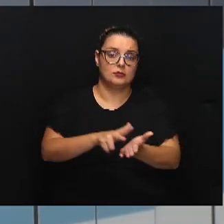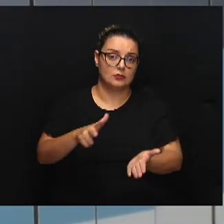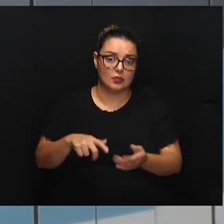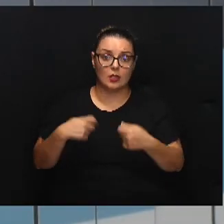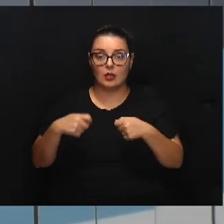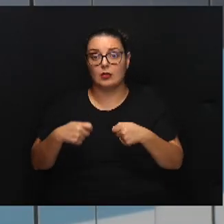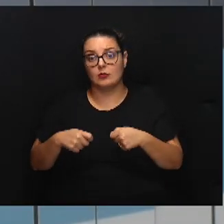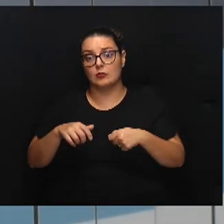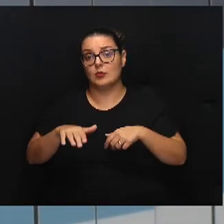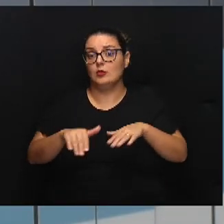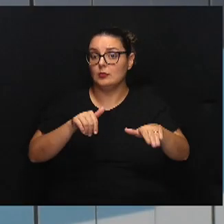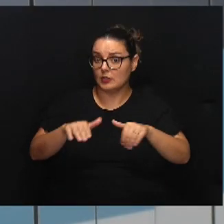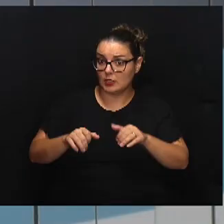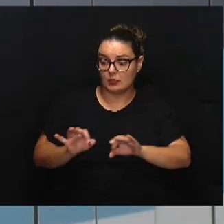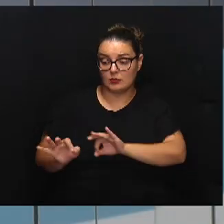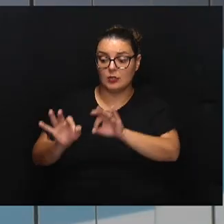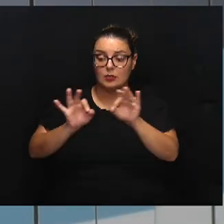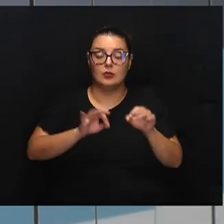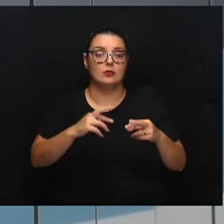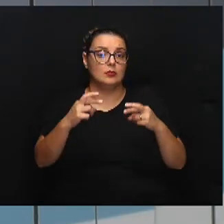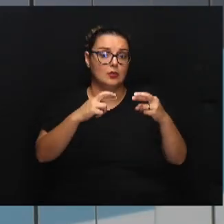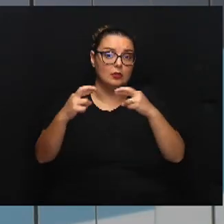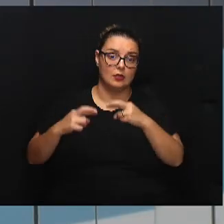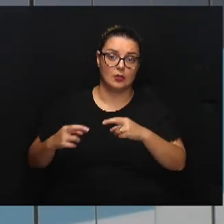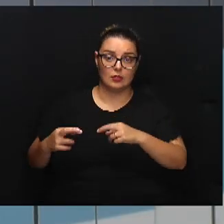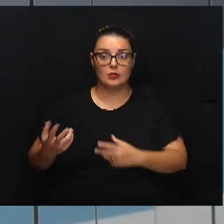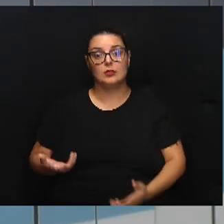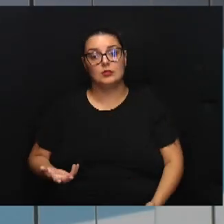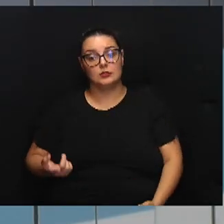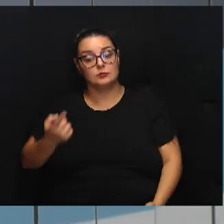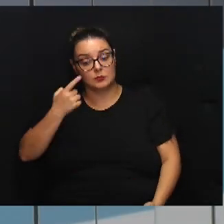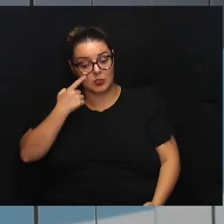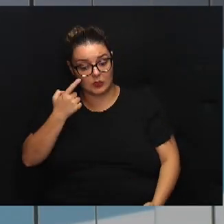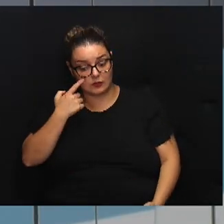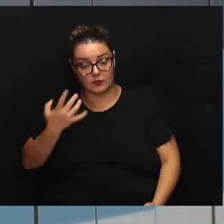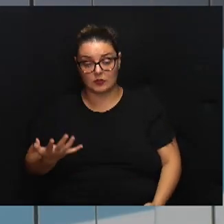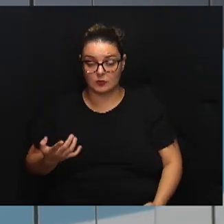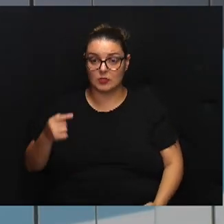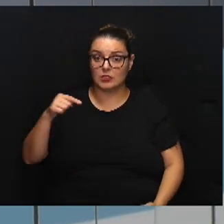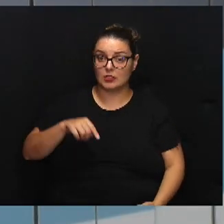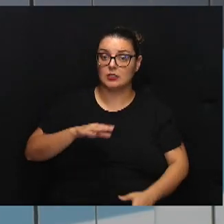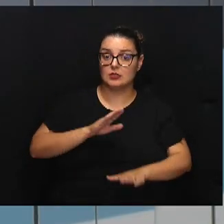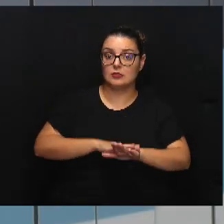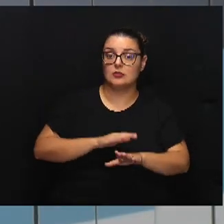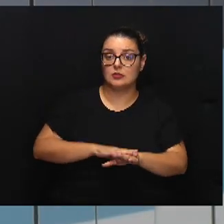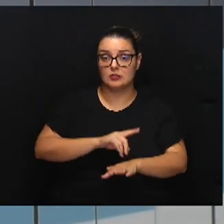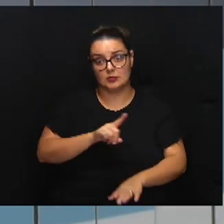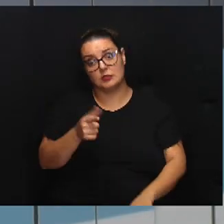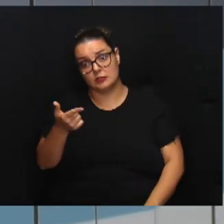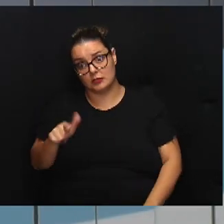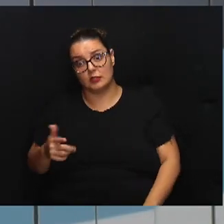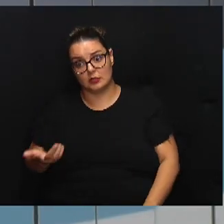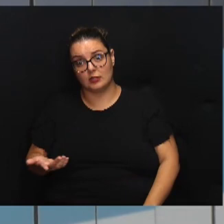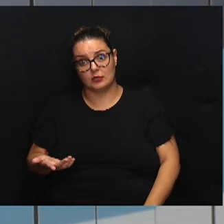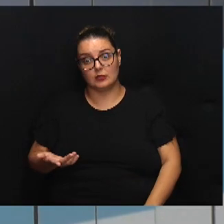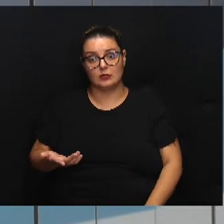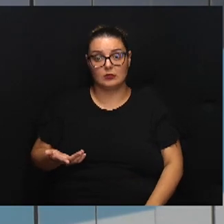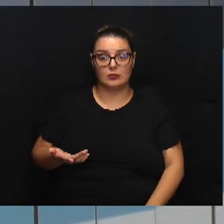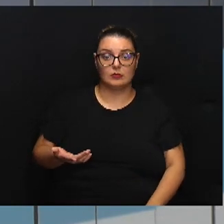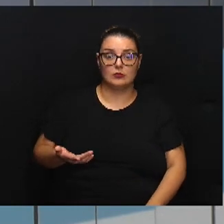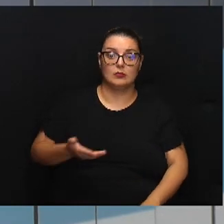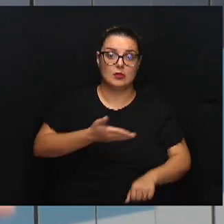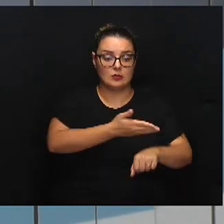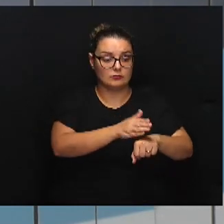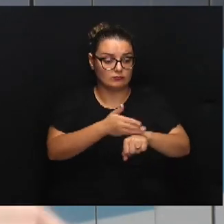ser acionados, precisam acompanhar, verificar, fiscalizar, para que essa medida não continue, essa eventual prática